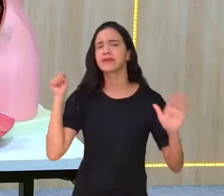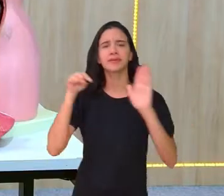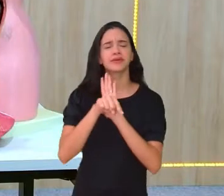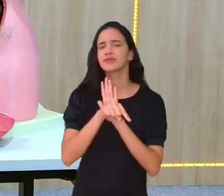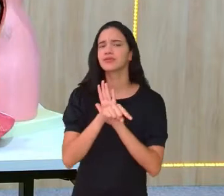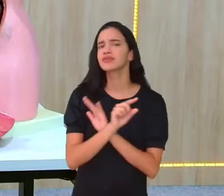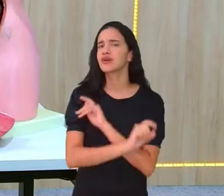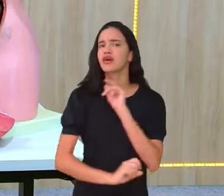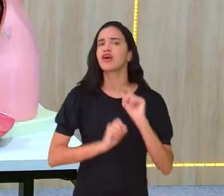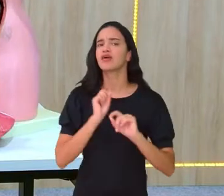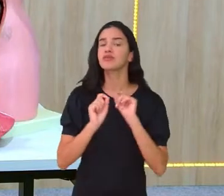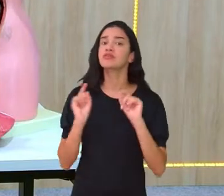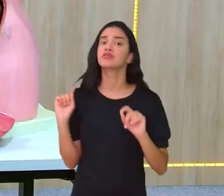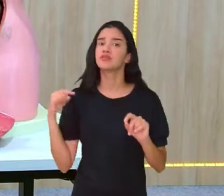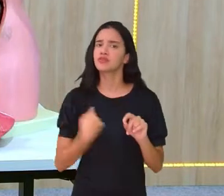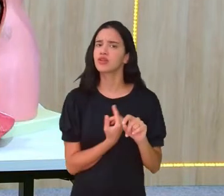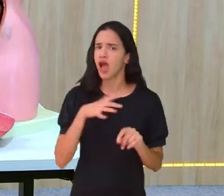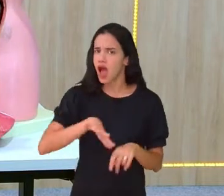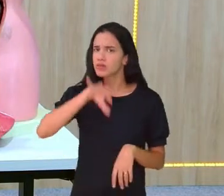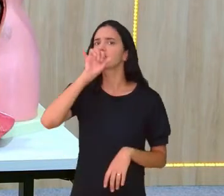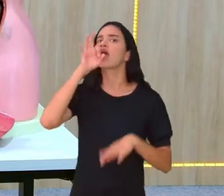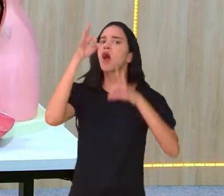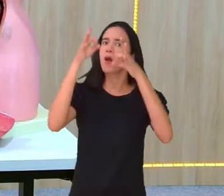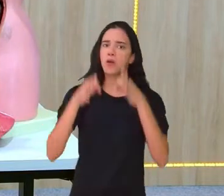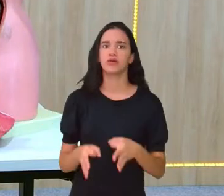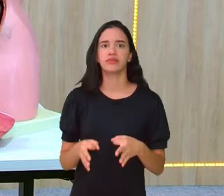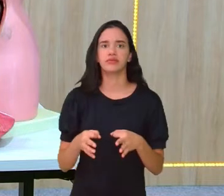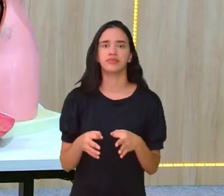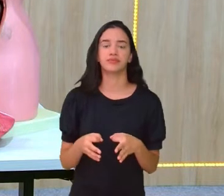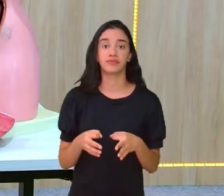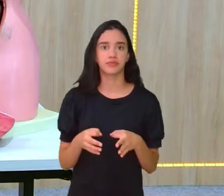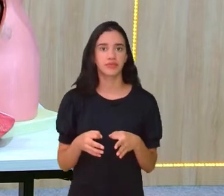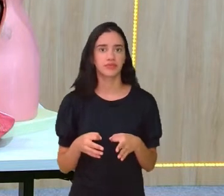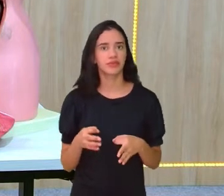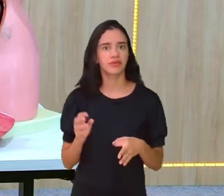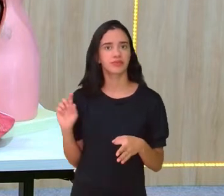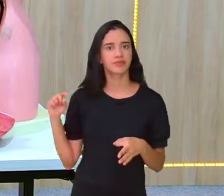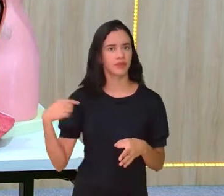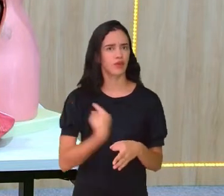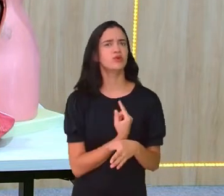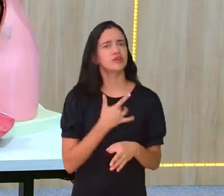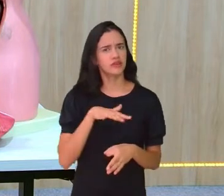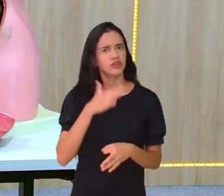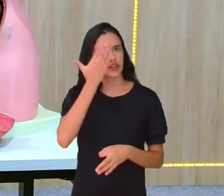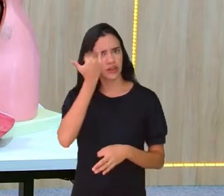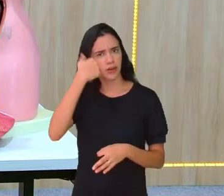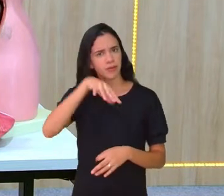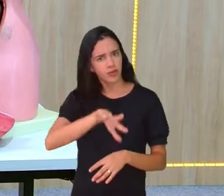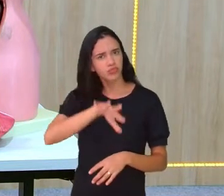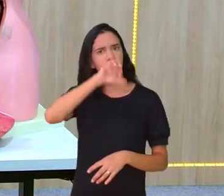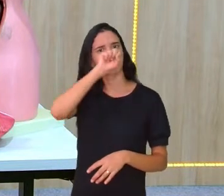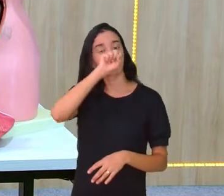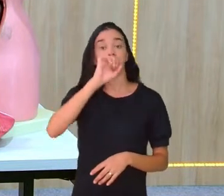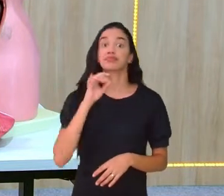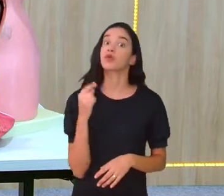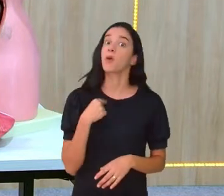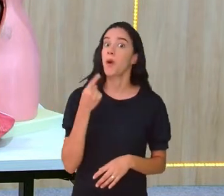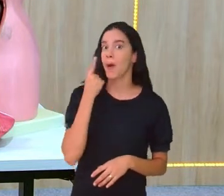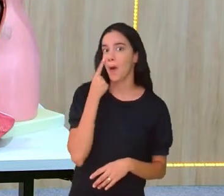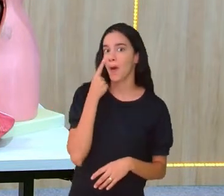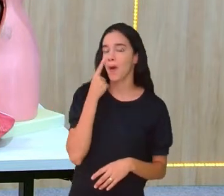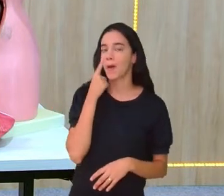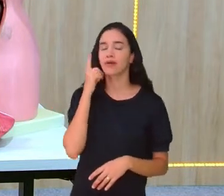aqui, será que nós estamos respirando corretamente? Será que nós estamos sabendo respirar? Olha o que eu